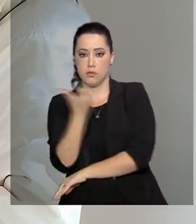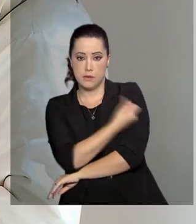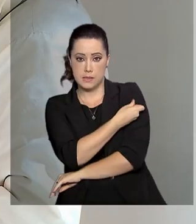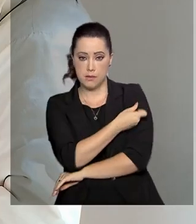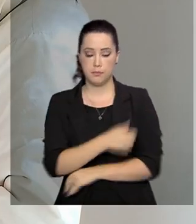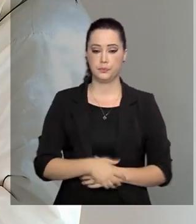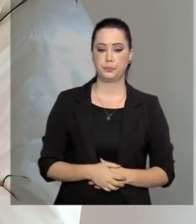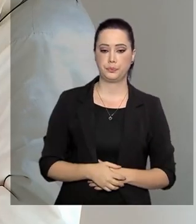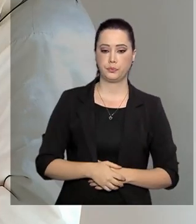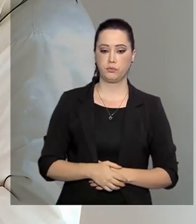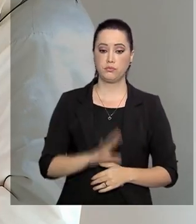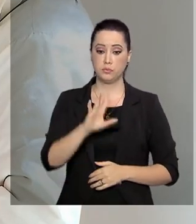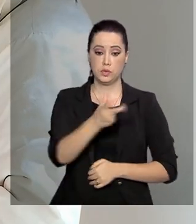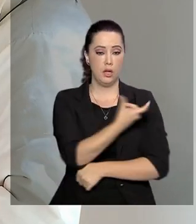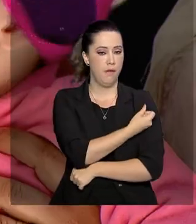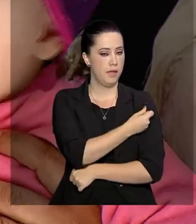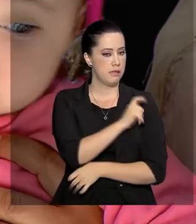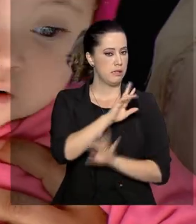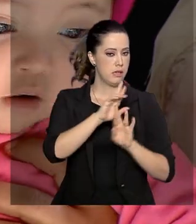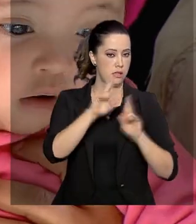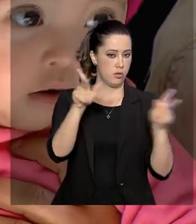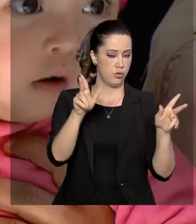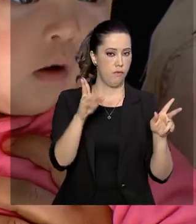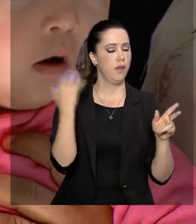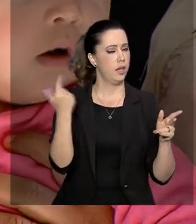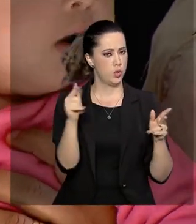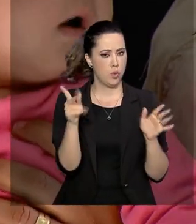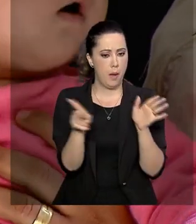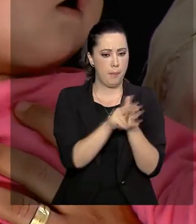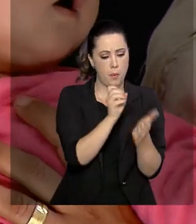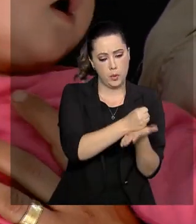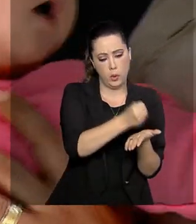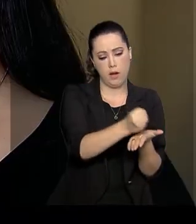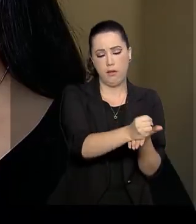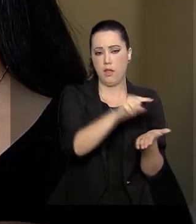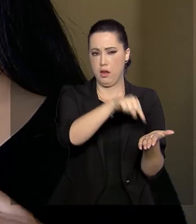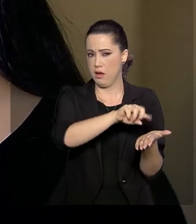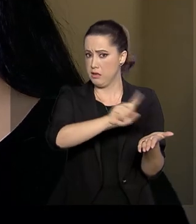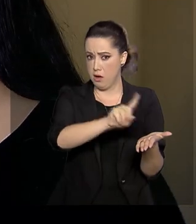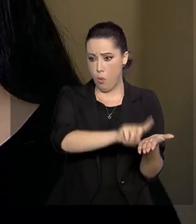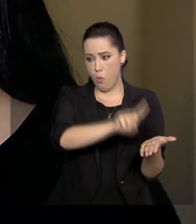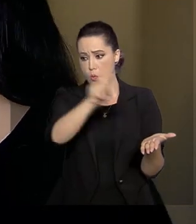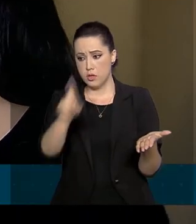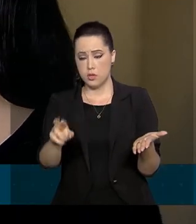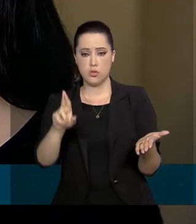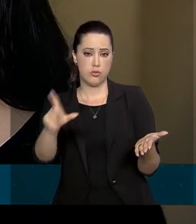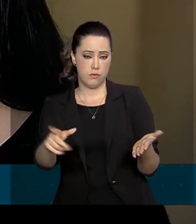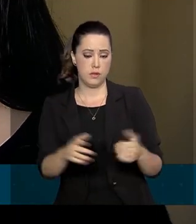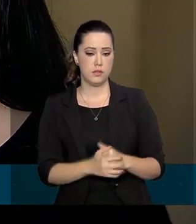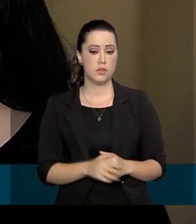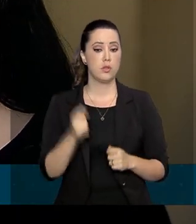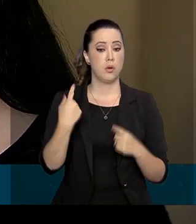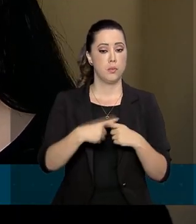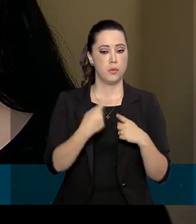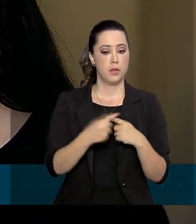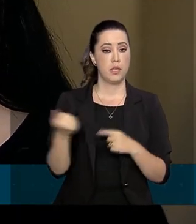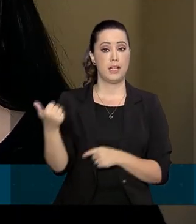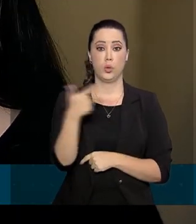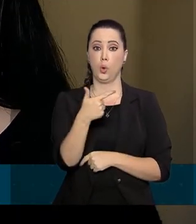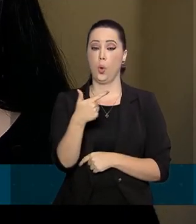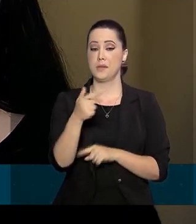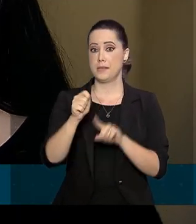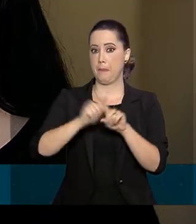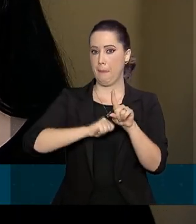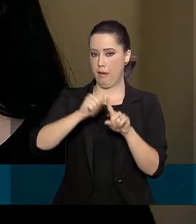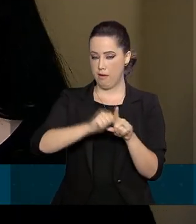Essa dose não substitui o calendário nacional de vacinação da criança. Quando essa criança fizer 12 meses, ela vai ter que fazer uma nova dose,